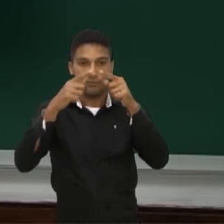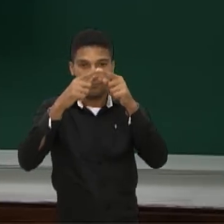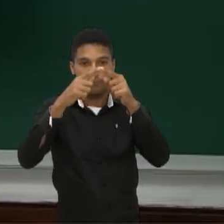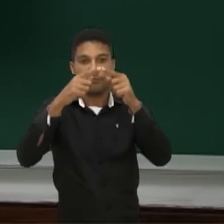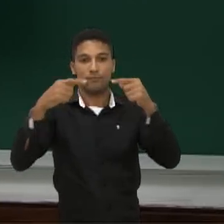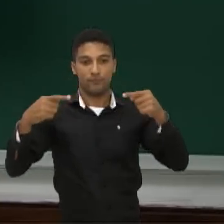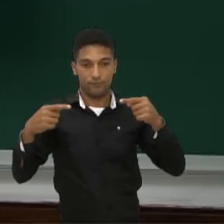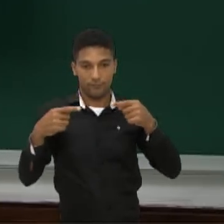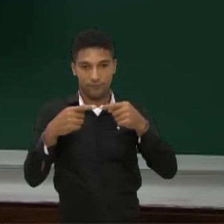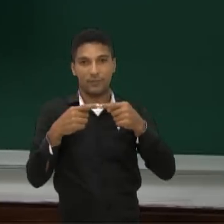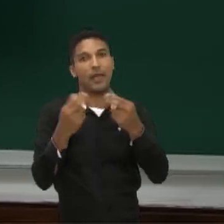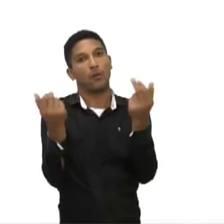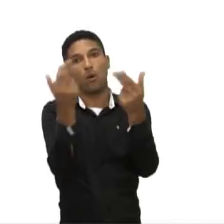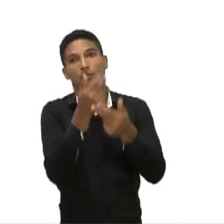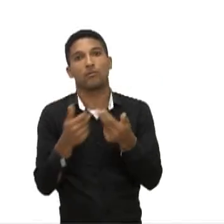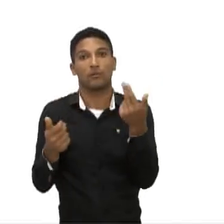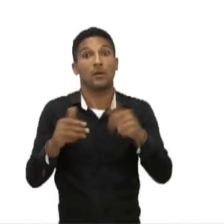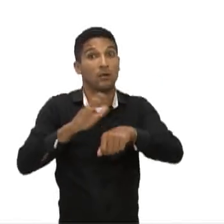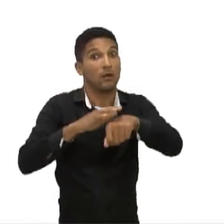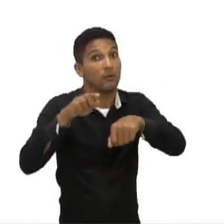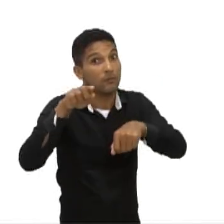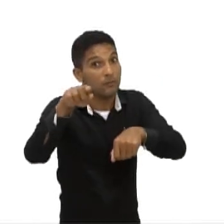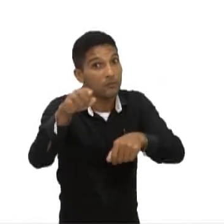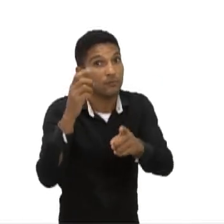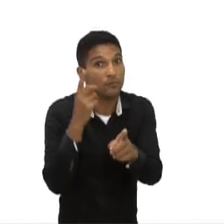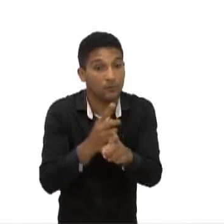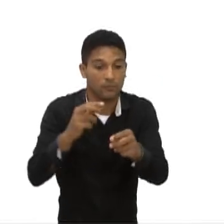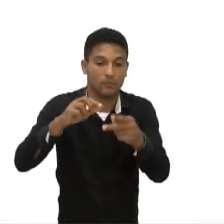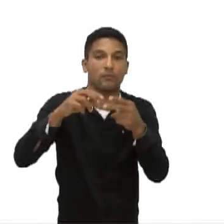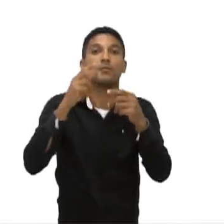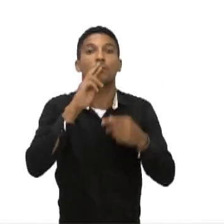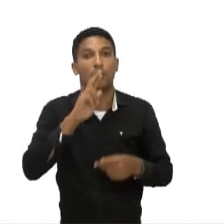bom, pessoal? Tempinho para vocês.